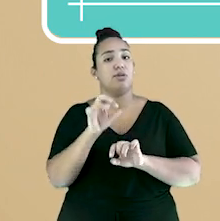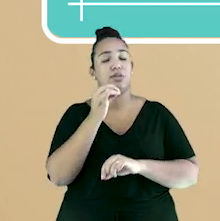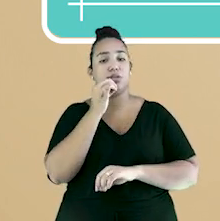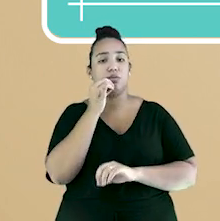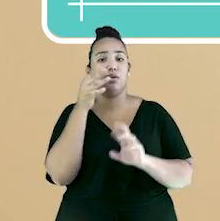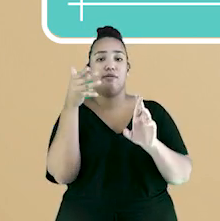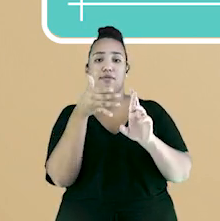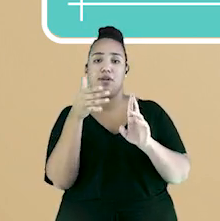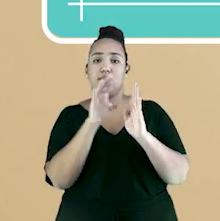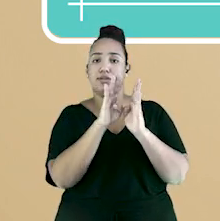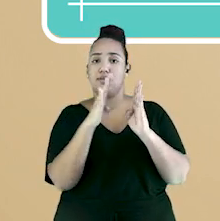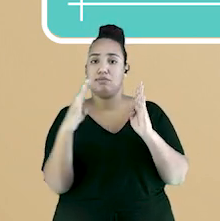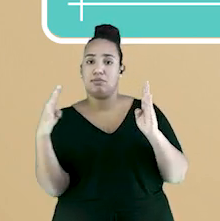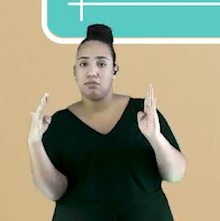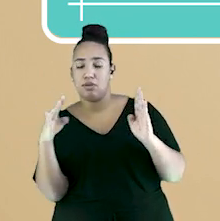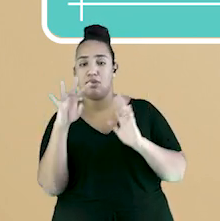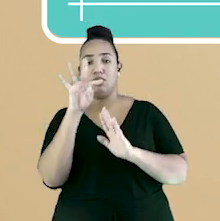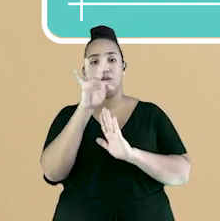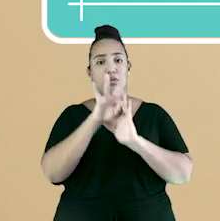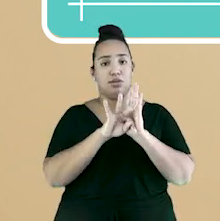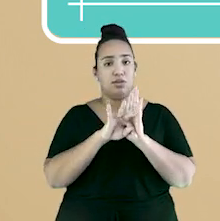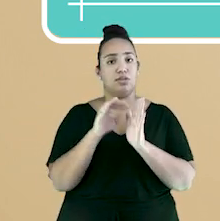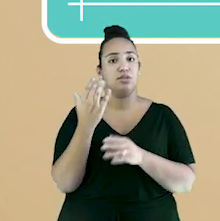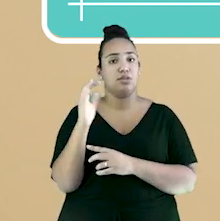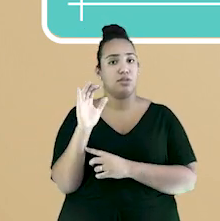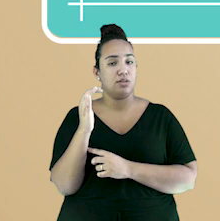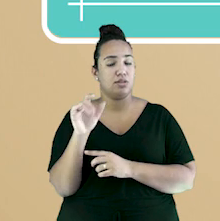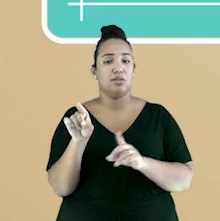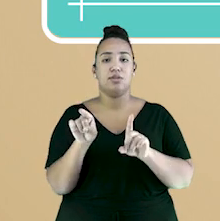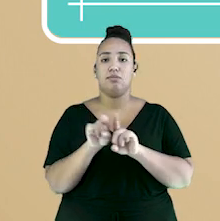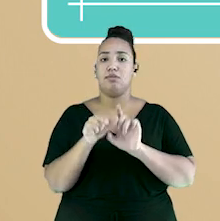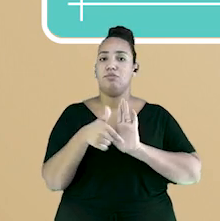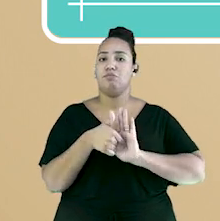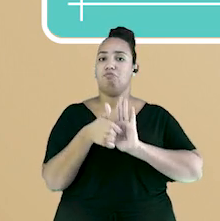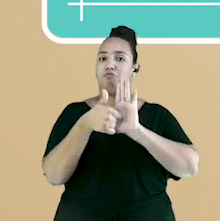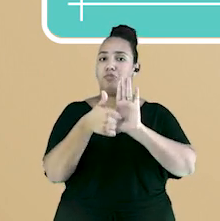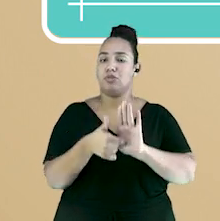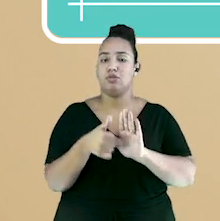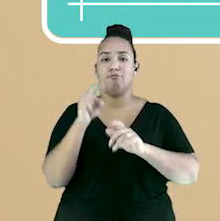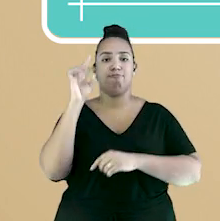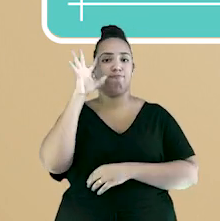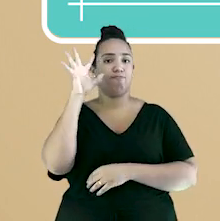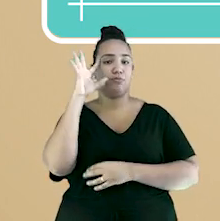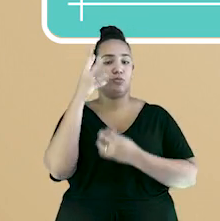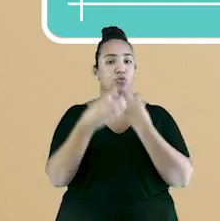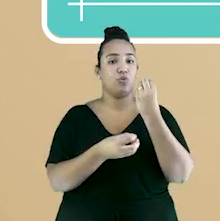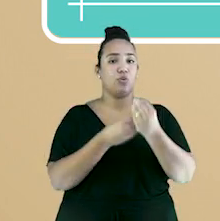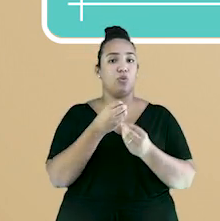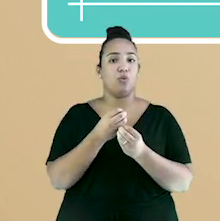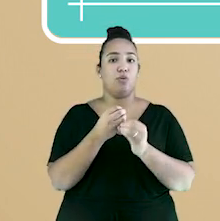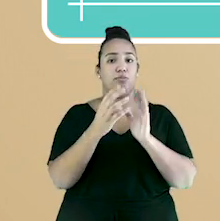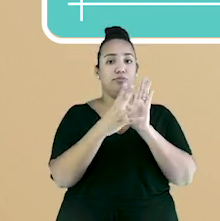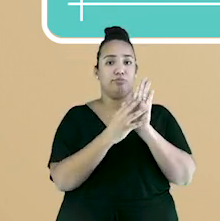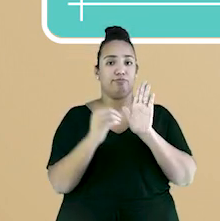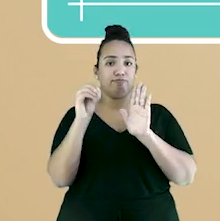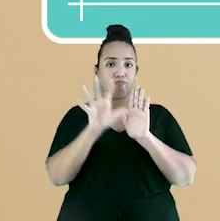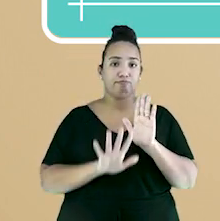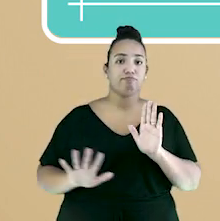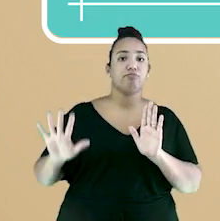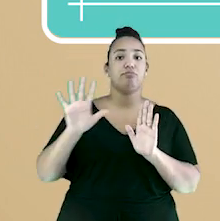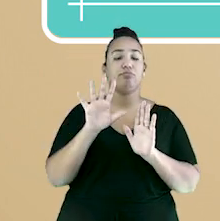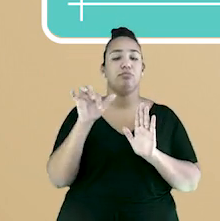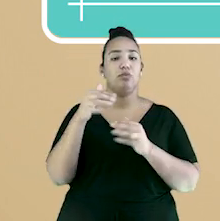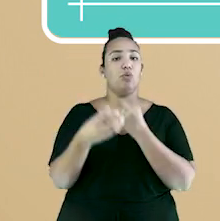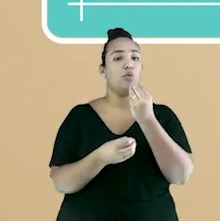de organização de referências bibliográficas, em textos científicos, desenvolvendo reflexão sobre o modo como a intertextualidade